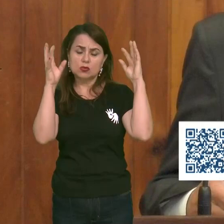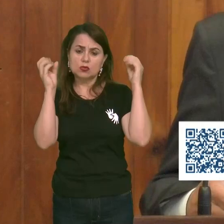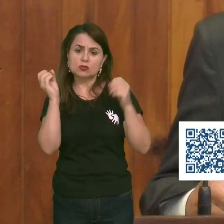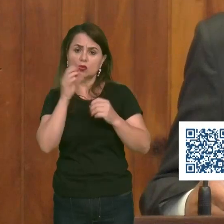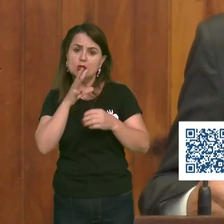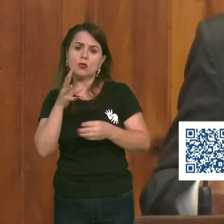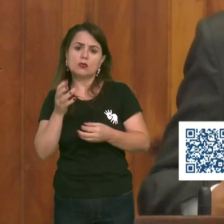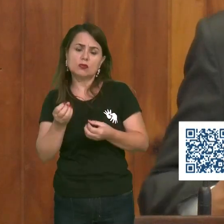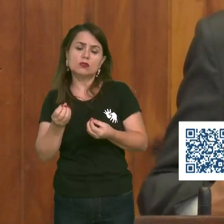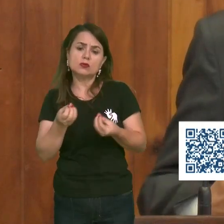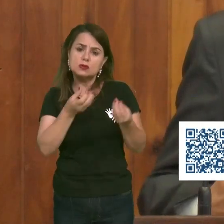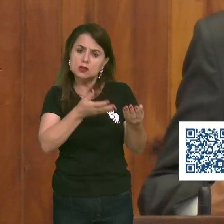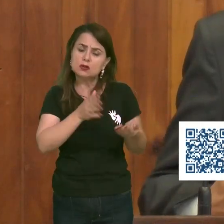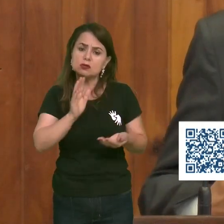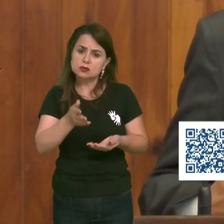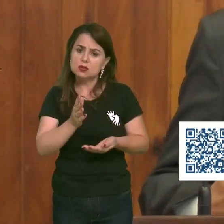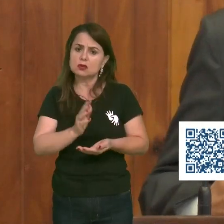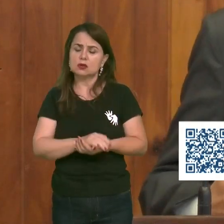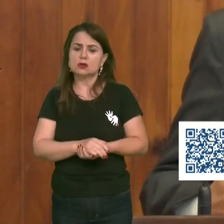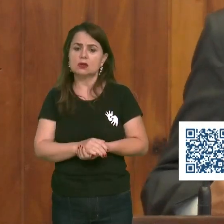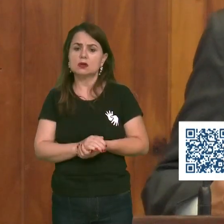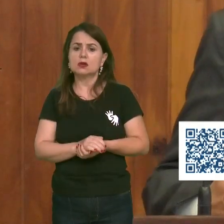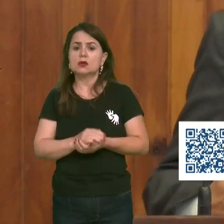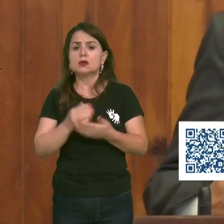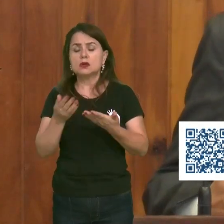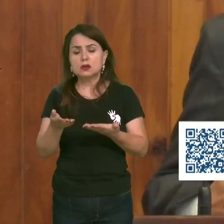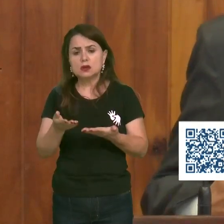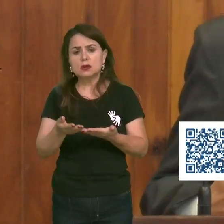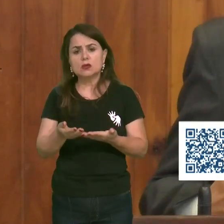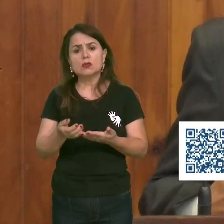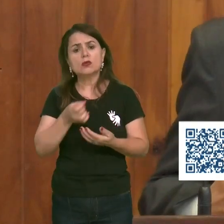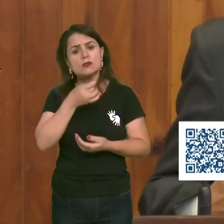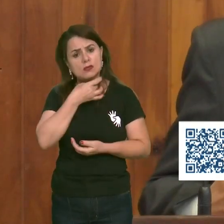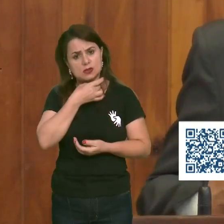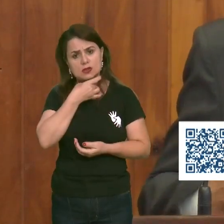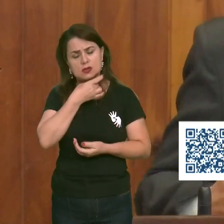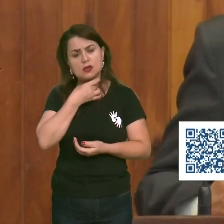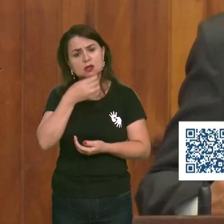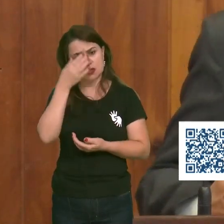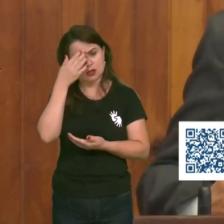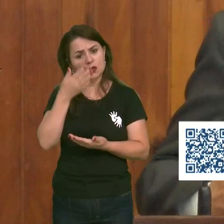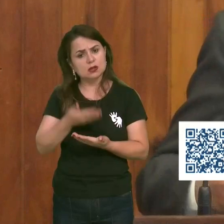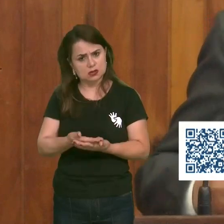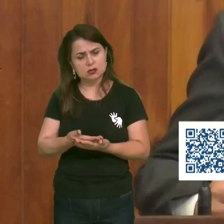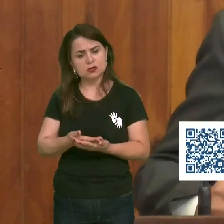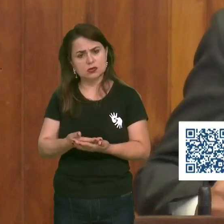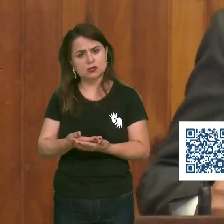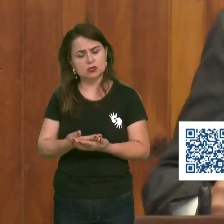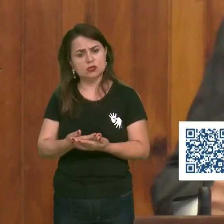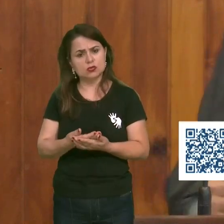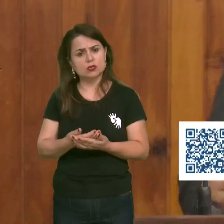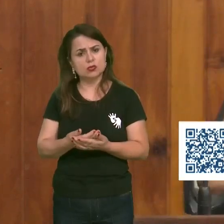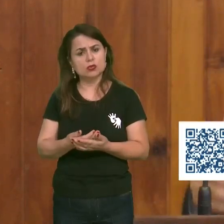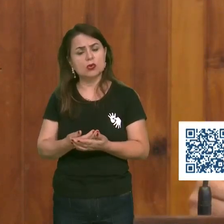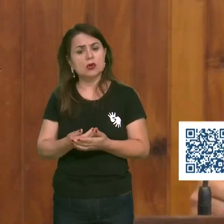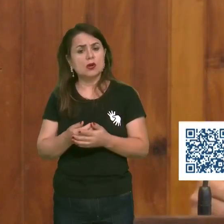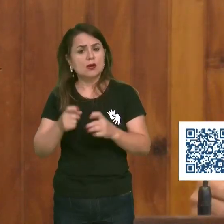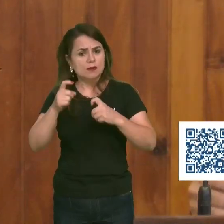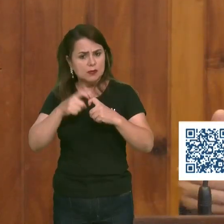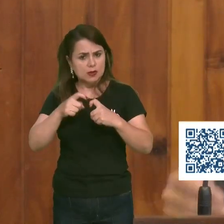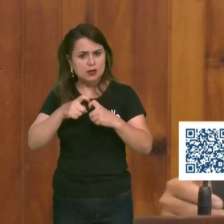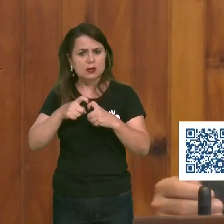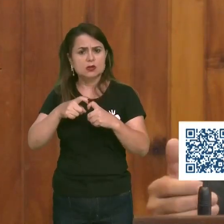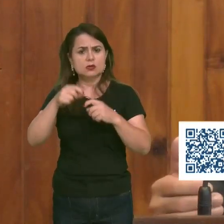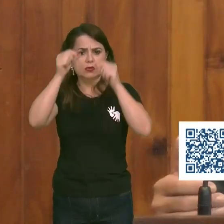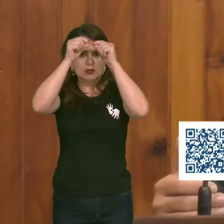e eu acredito que Marília através da secretaria da saúde dos médicos que temos